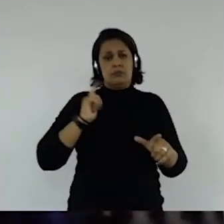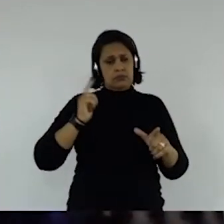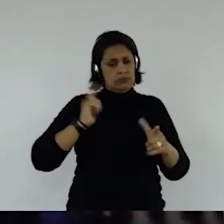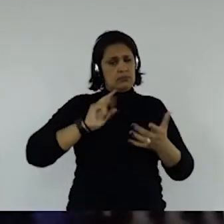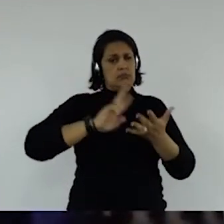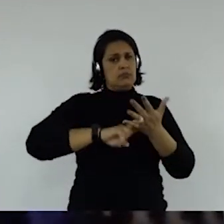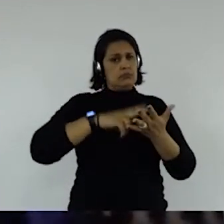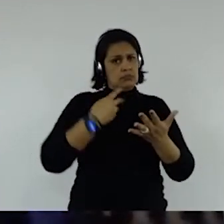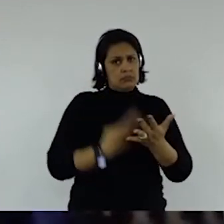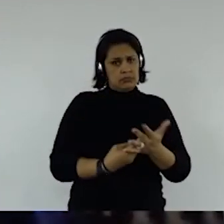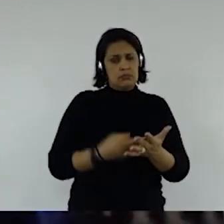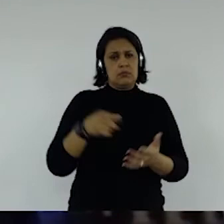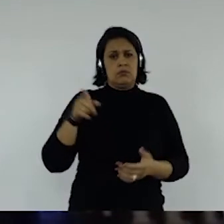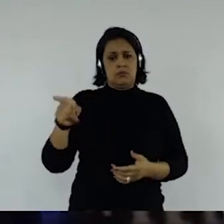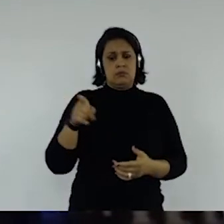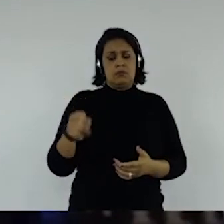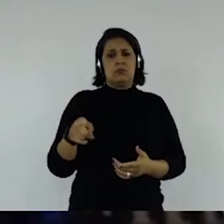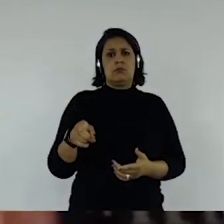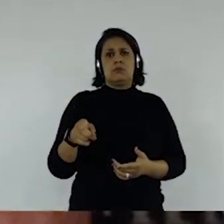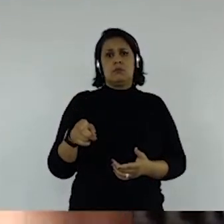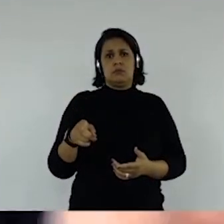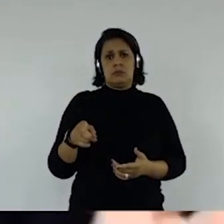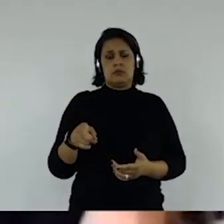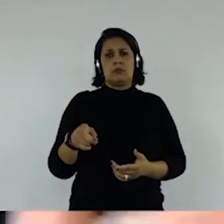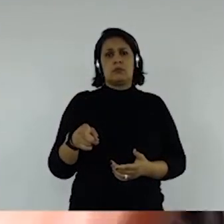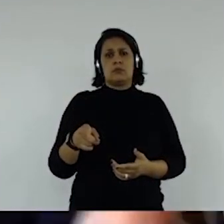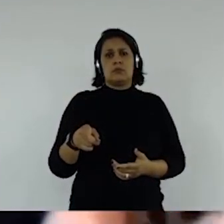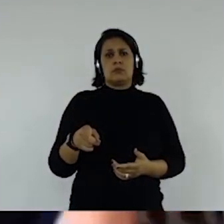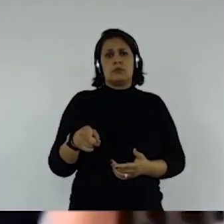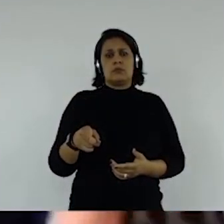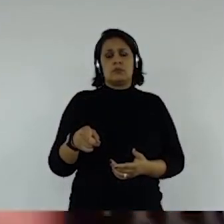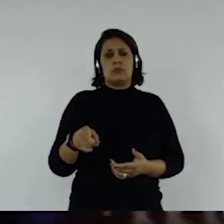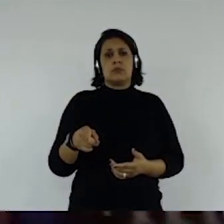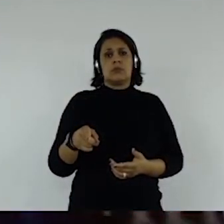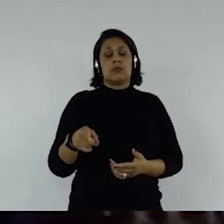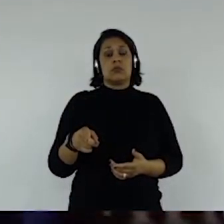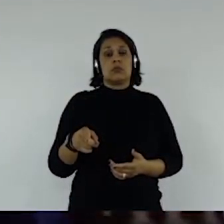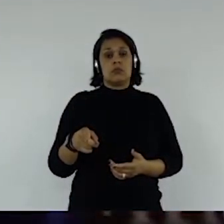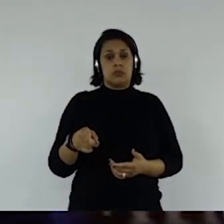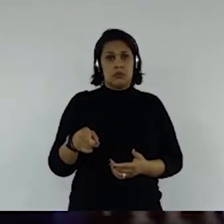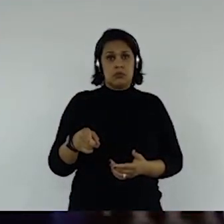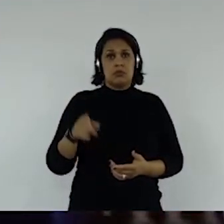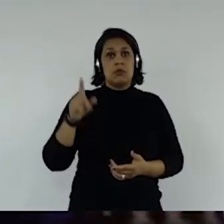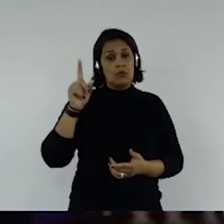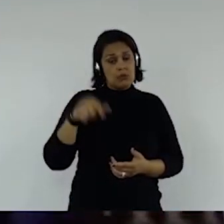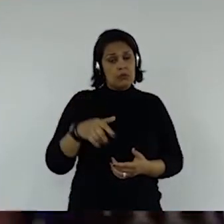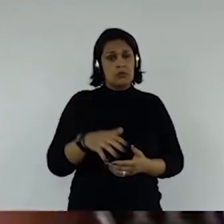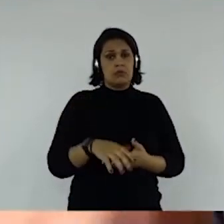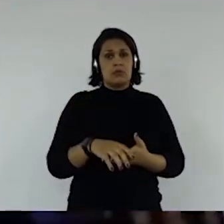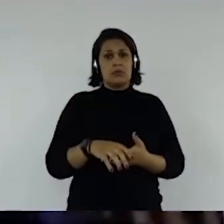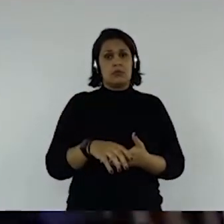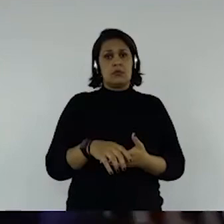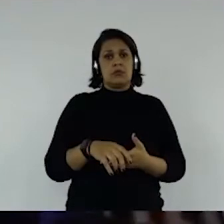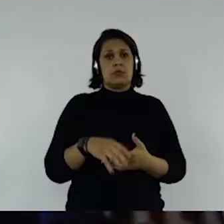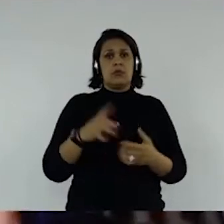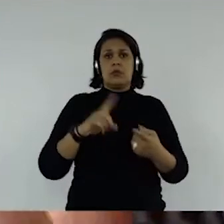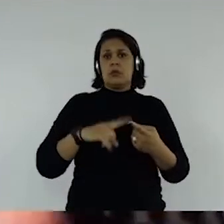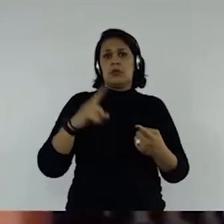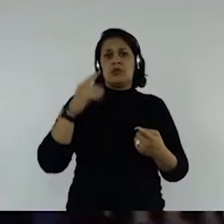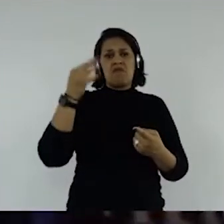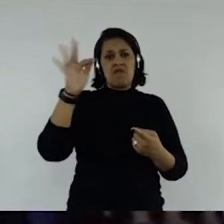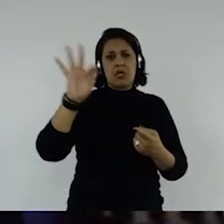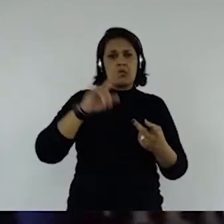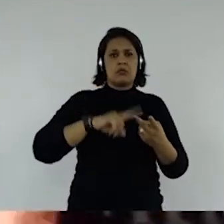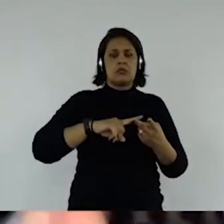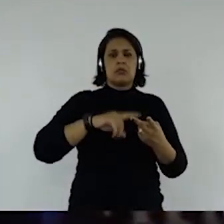interpretação dos tribunais alemães ao 313, ao parágrafo 313, é exatamente essa. O Código Francês, o Código Belga,